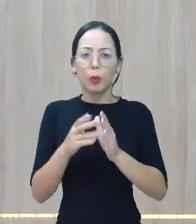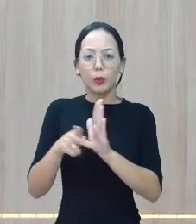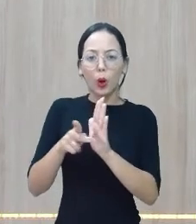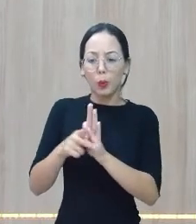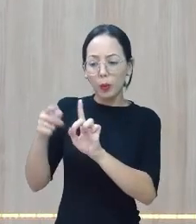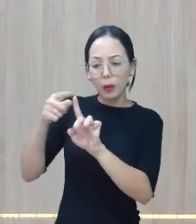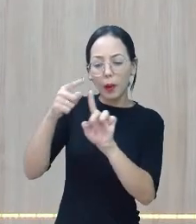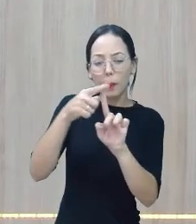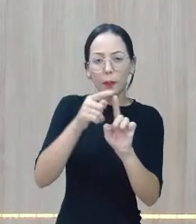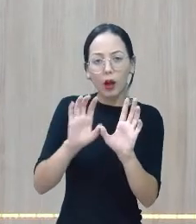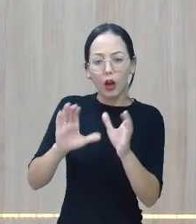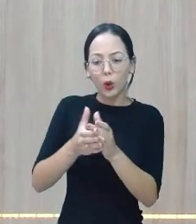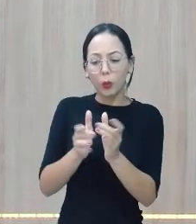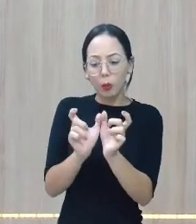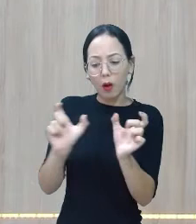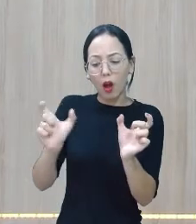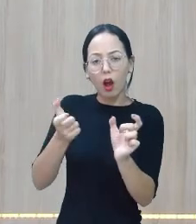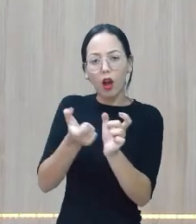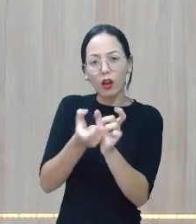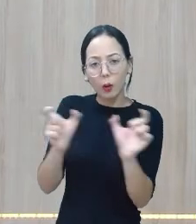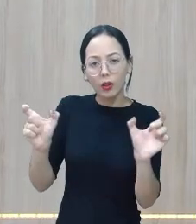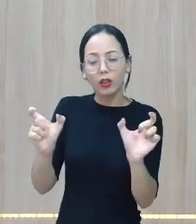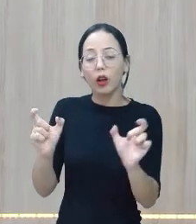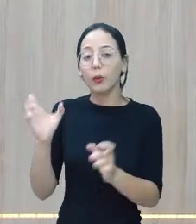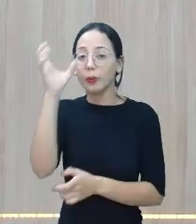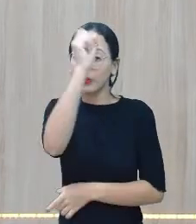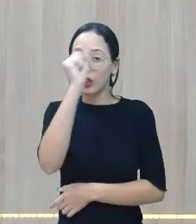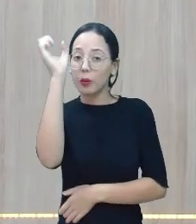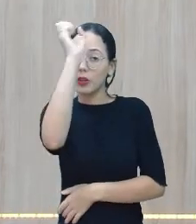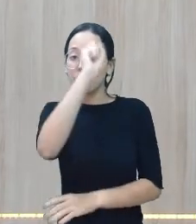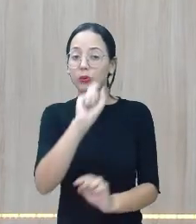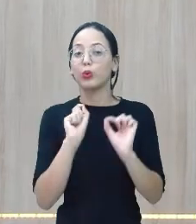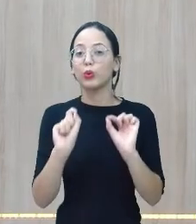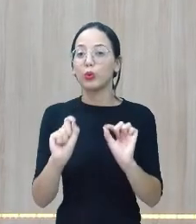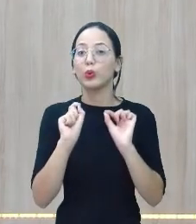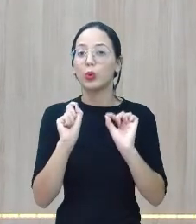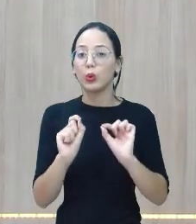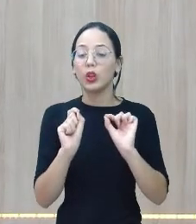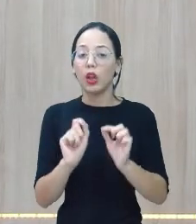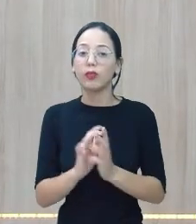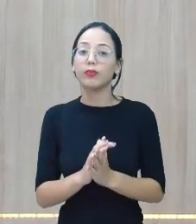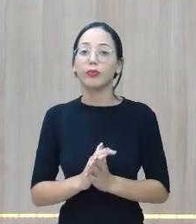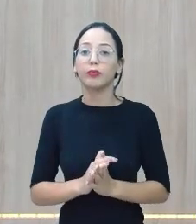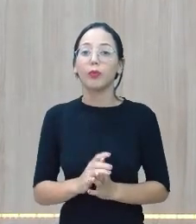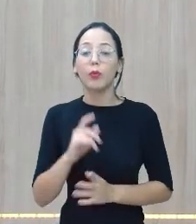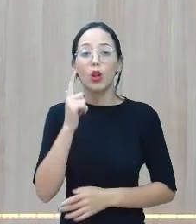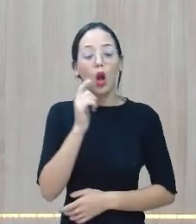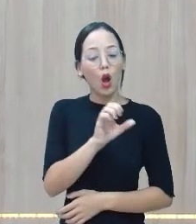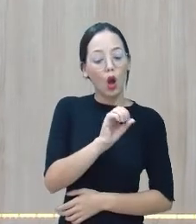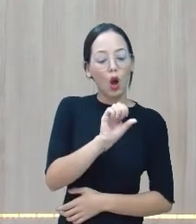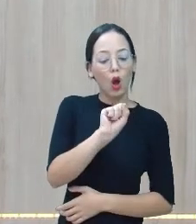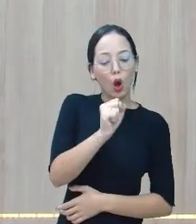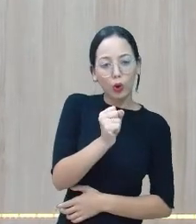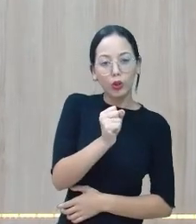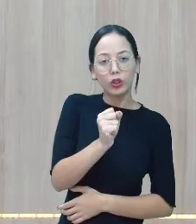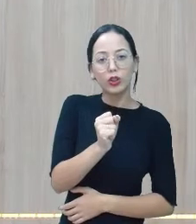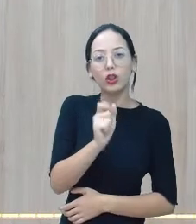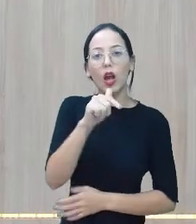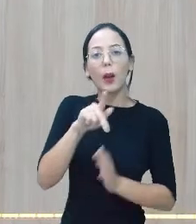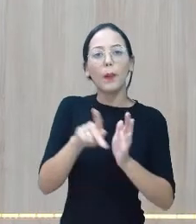classes gramaticais. E aí aprendemos que os ali colocado